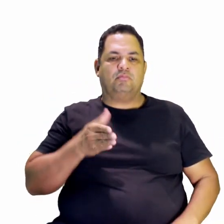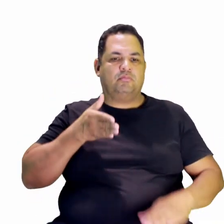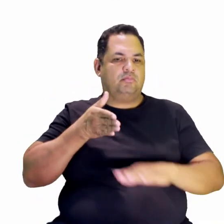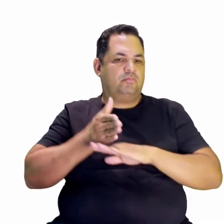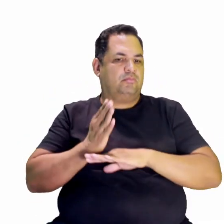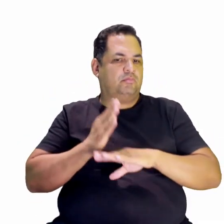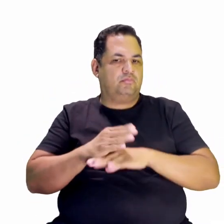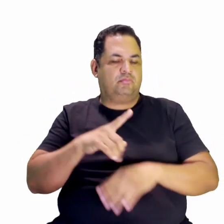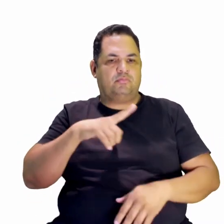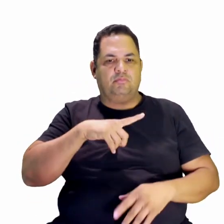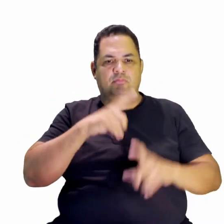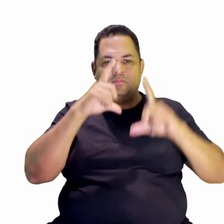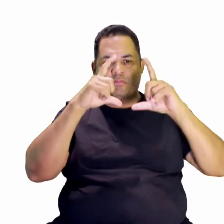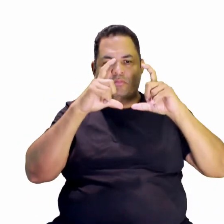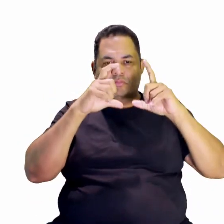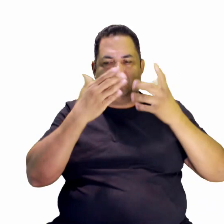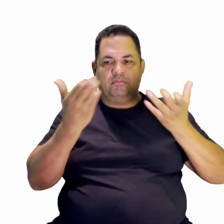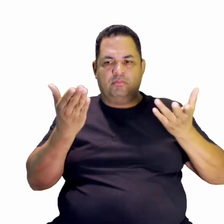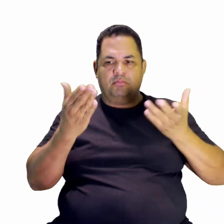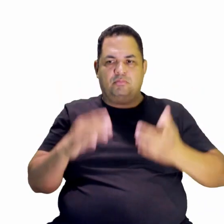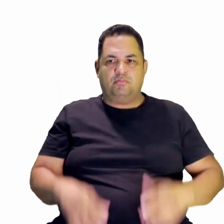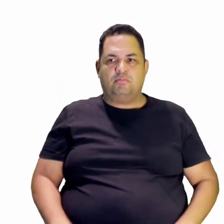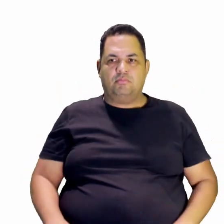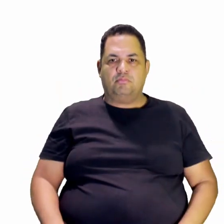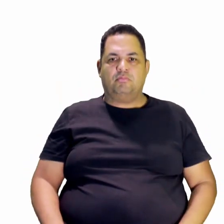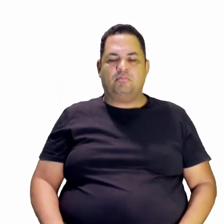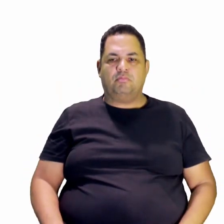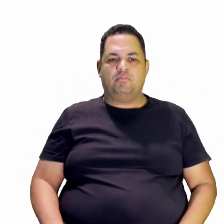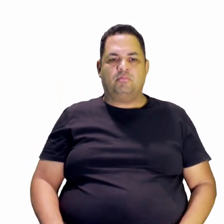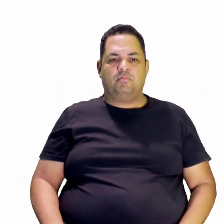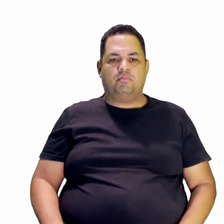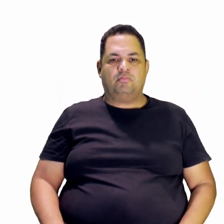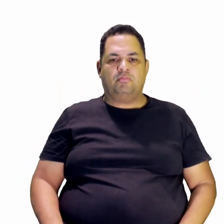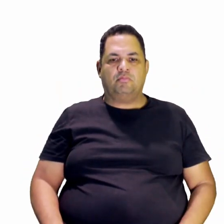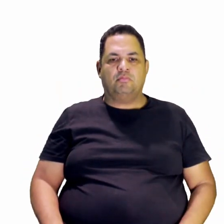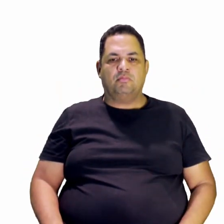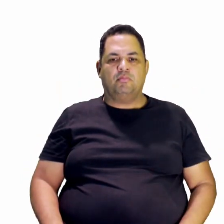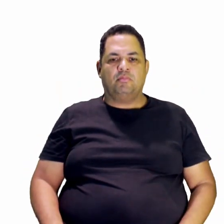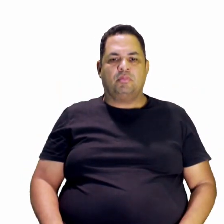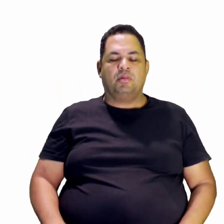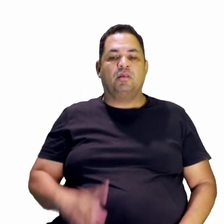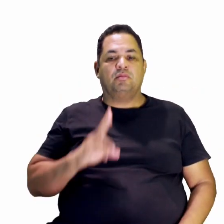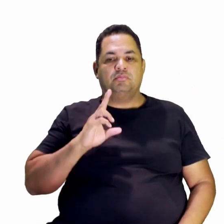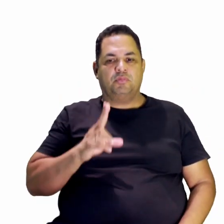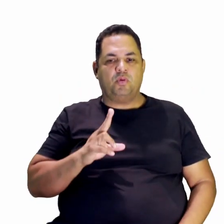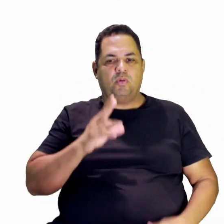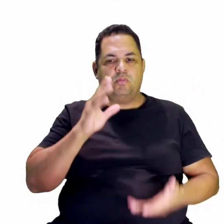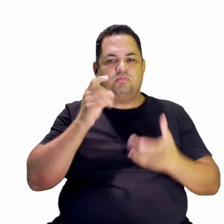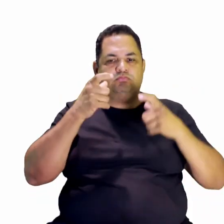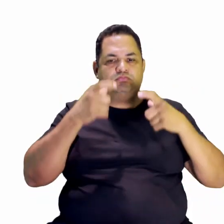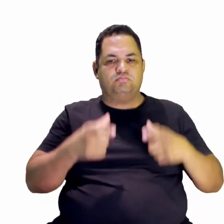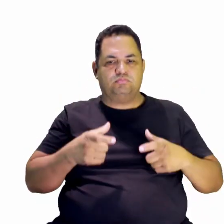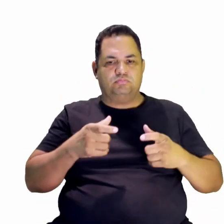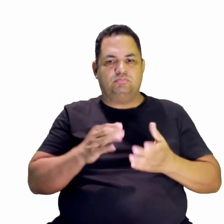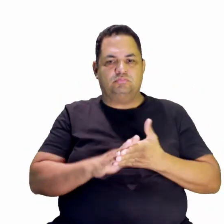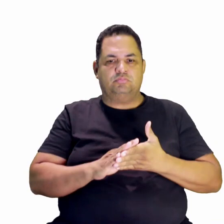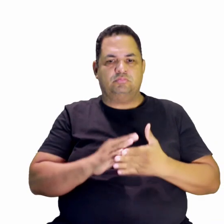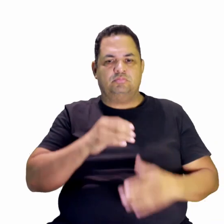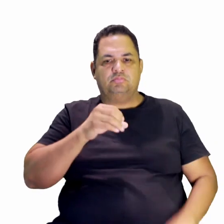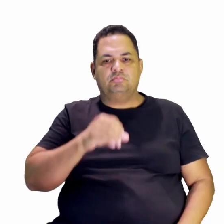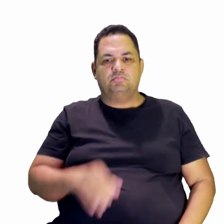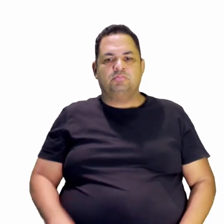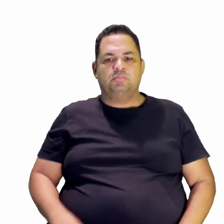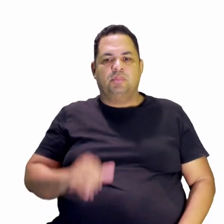foto está lá e foi tirada com os créditos aí do mesmo local e os créditos aí que é de Sydney,